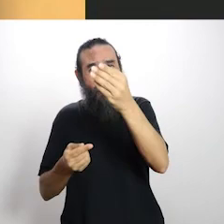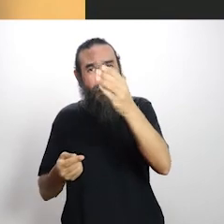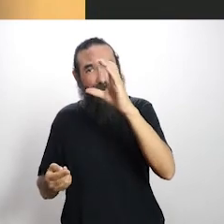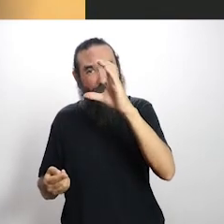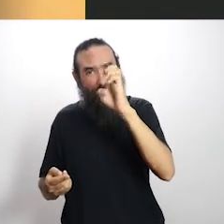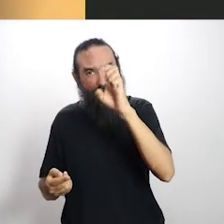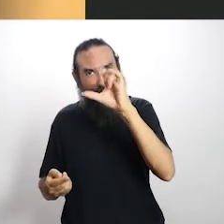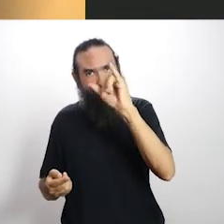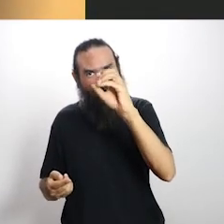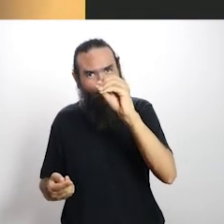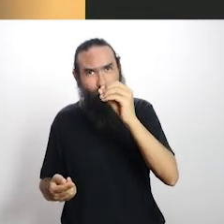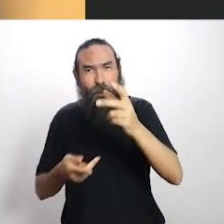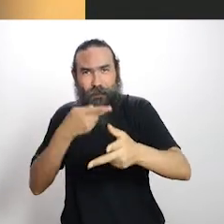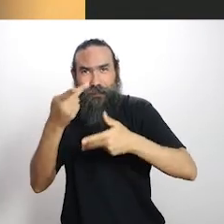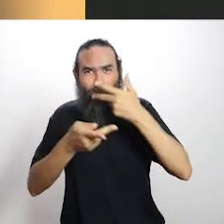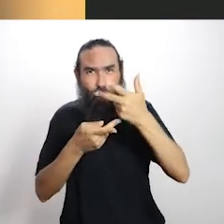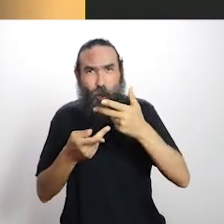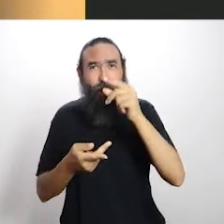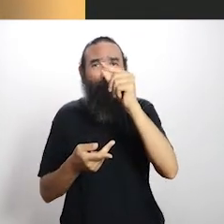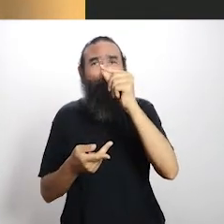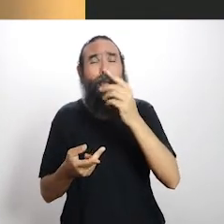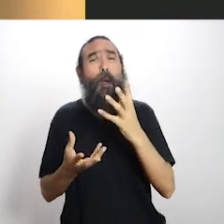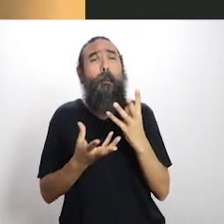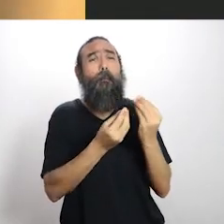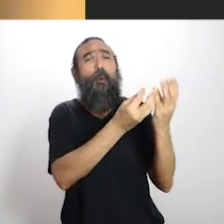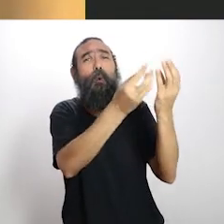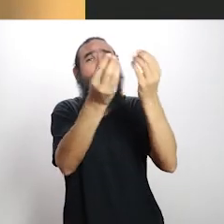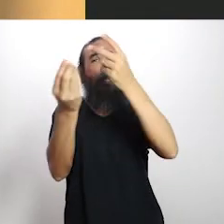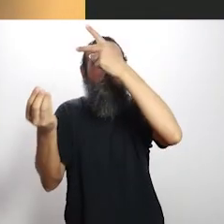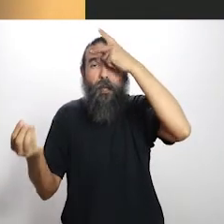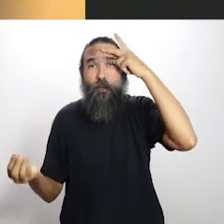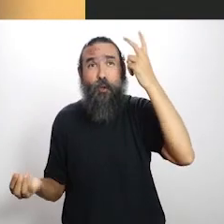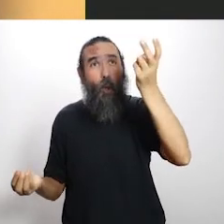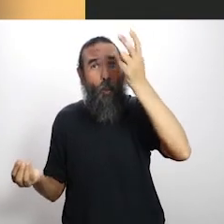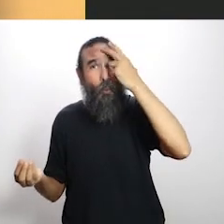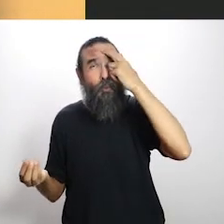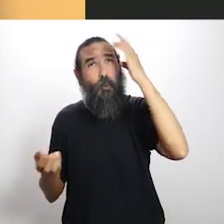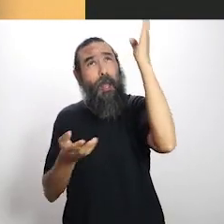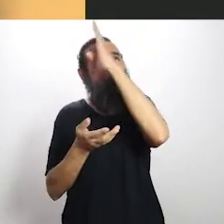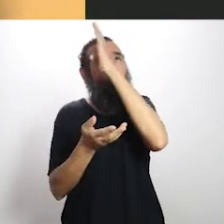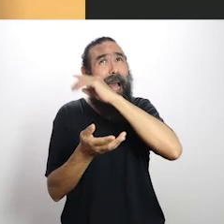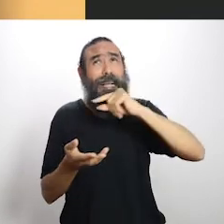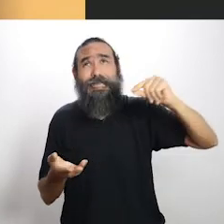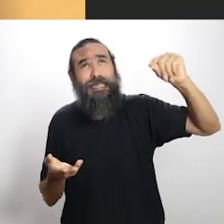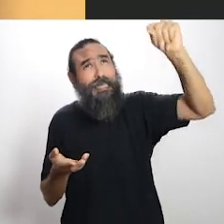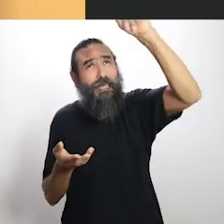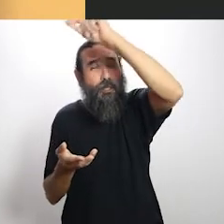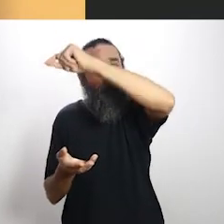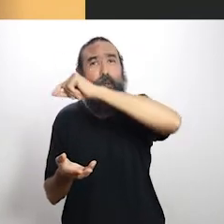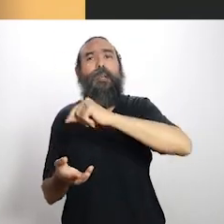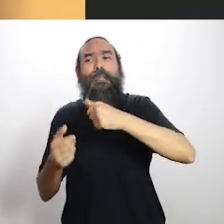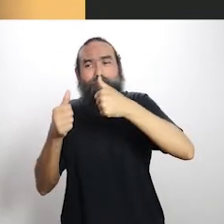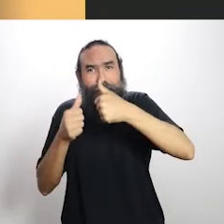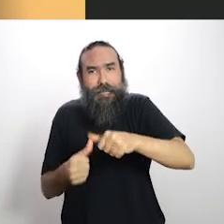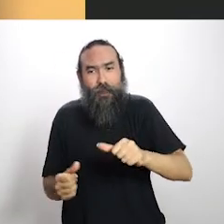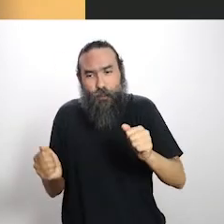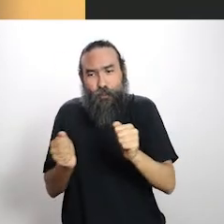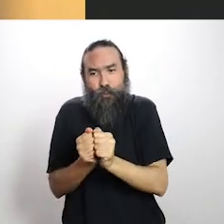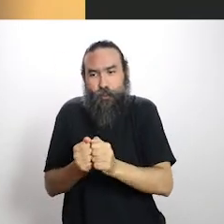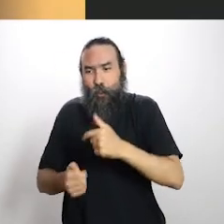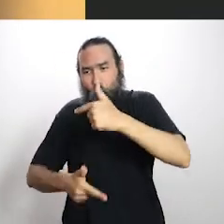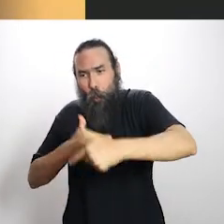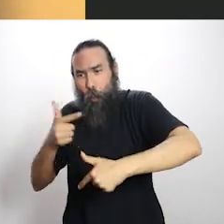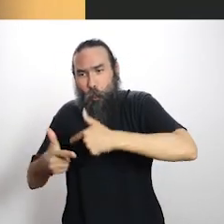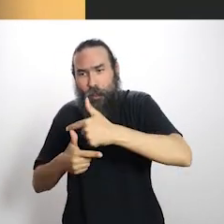sistemática como foi o Célio eu tive lá cinco vezes convidado pela Benedita da Silva presidenta da